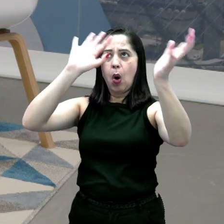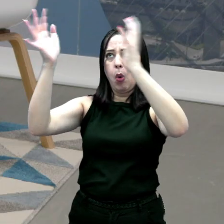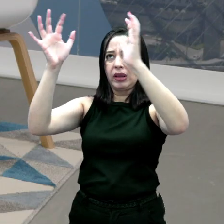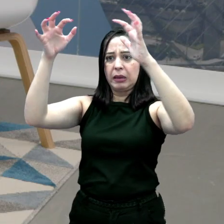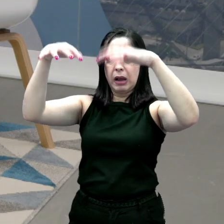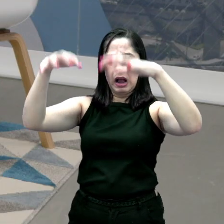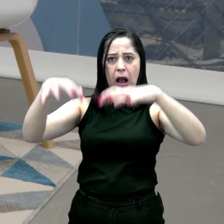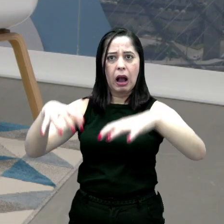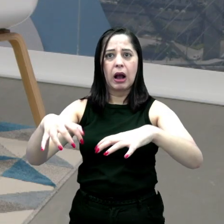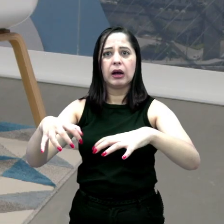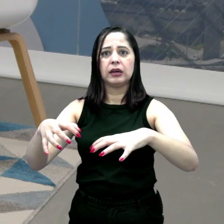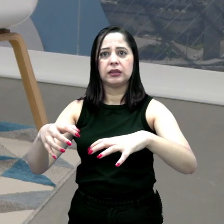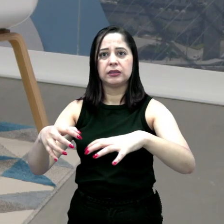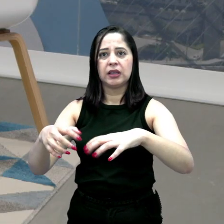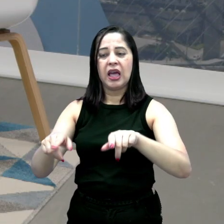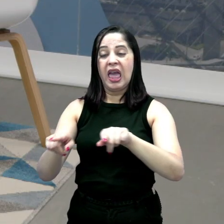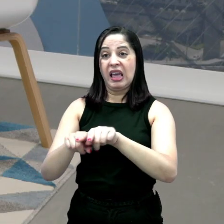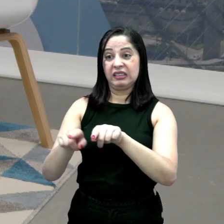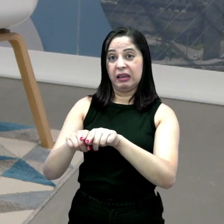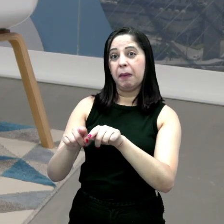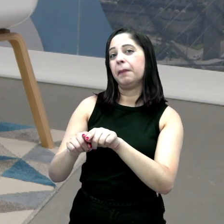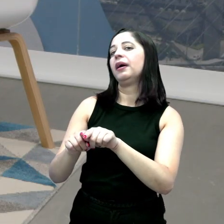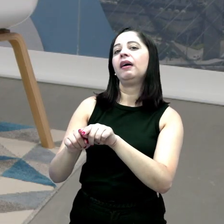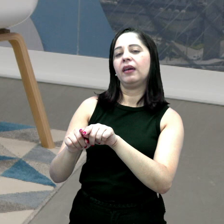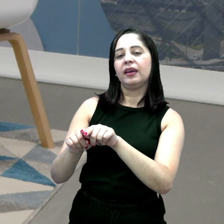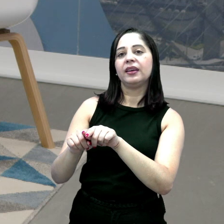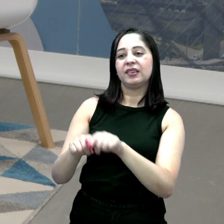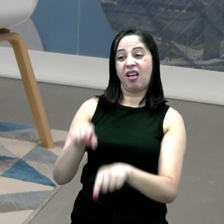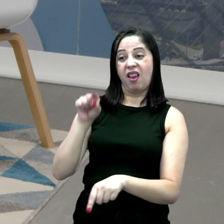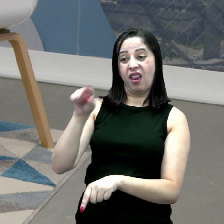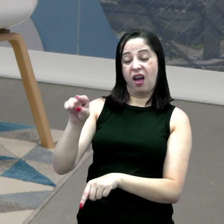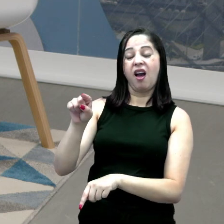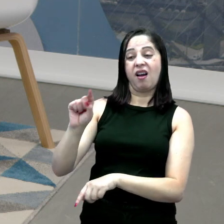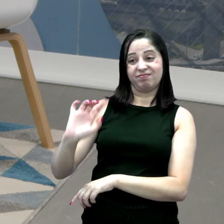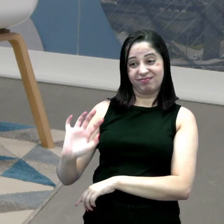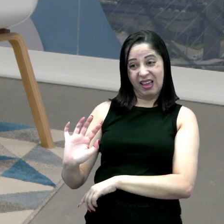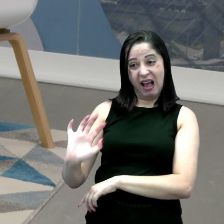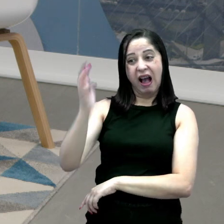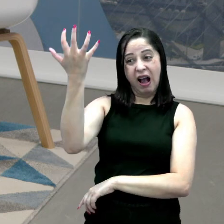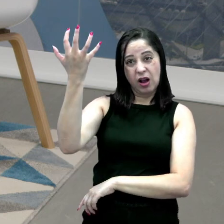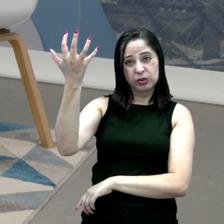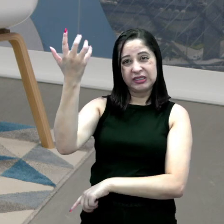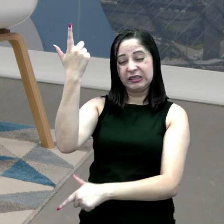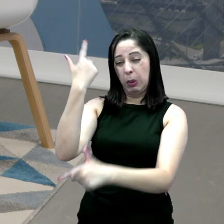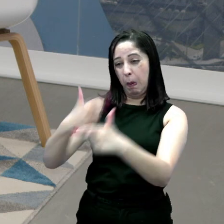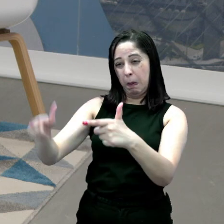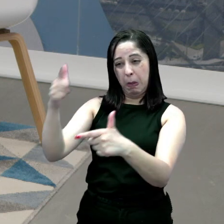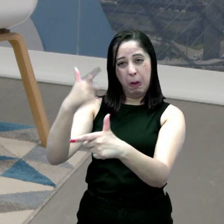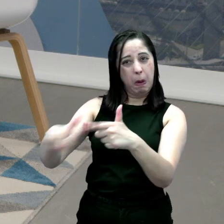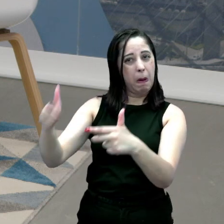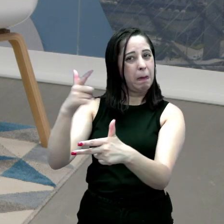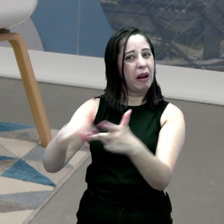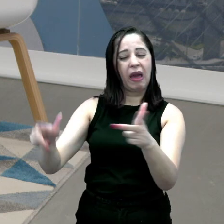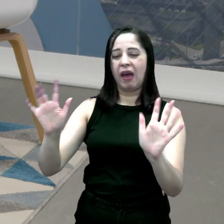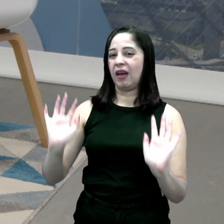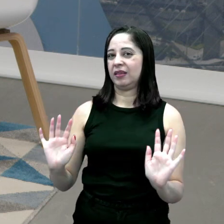planejamento, né? Um romantismo turístico também, que era uma tragédia anunciada, mas vamos explorar, que é igual Maldivas. É uma tragédia